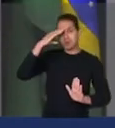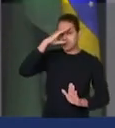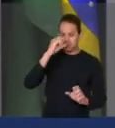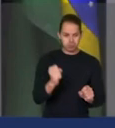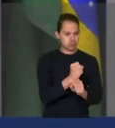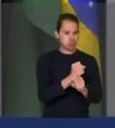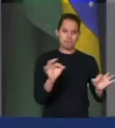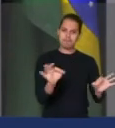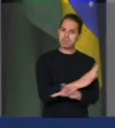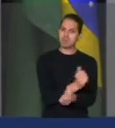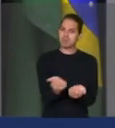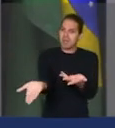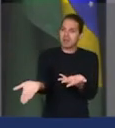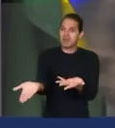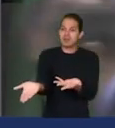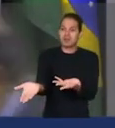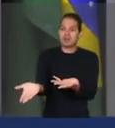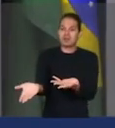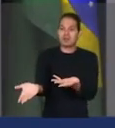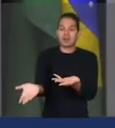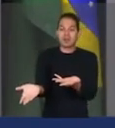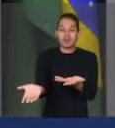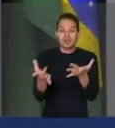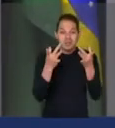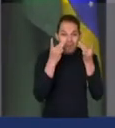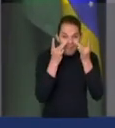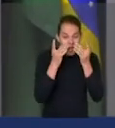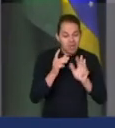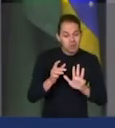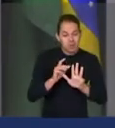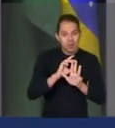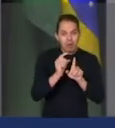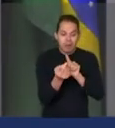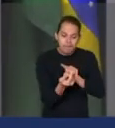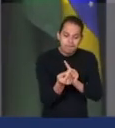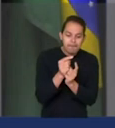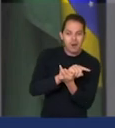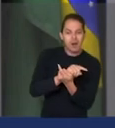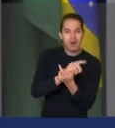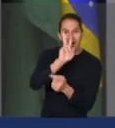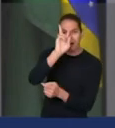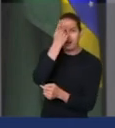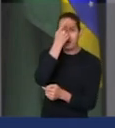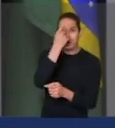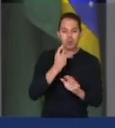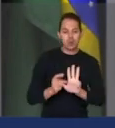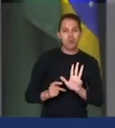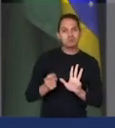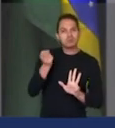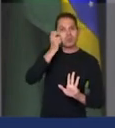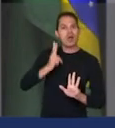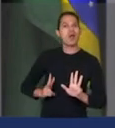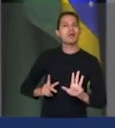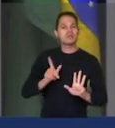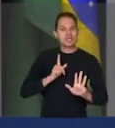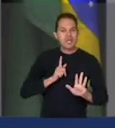São Francisco. Eu vi de perto o Lula se corrompendo. O Lula é muito esperto. Ele quer que haja uma grande